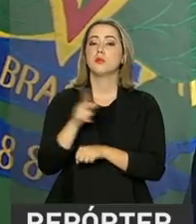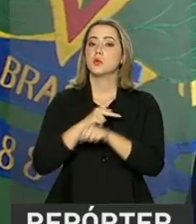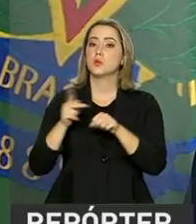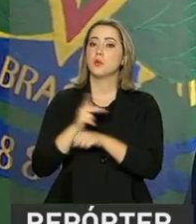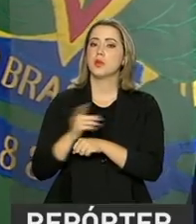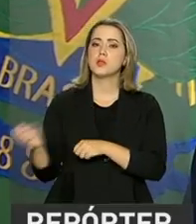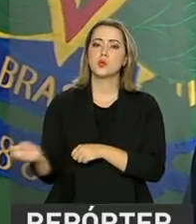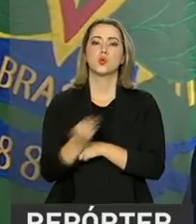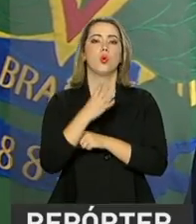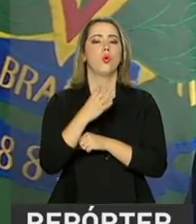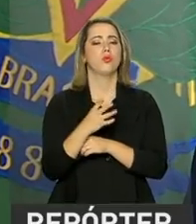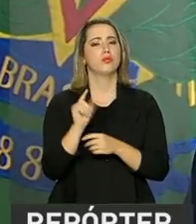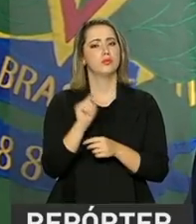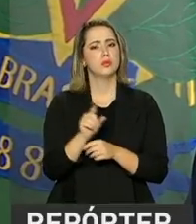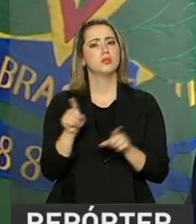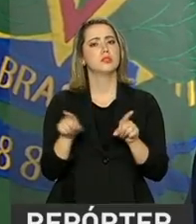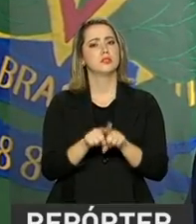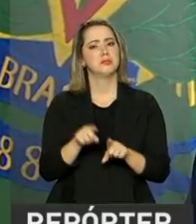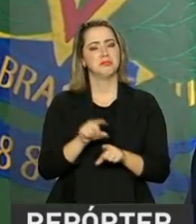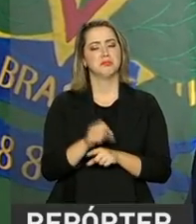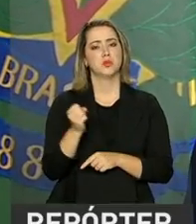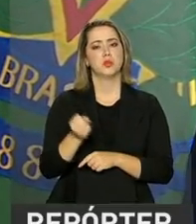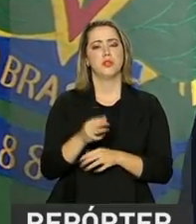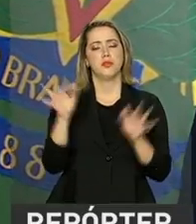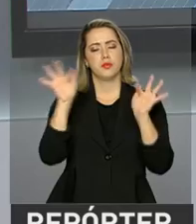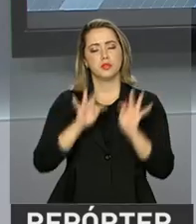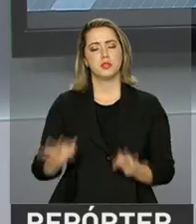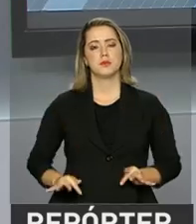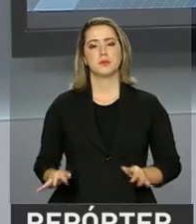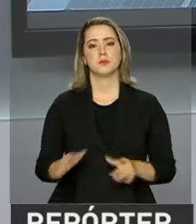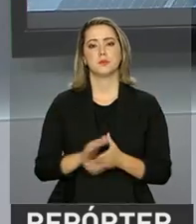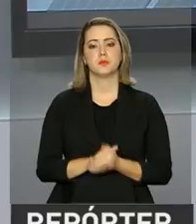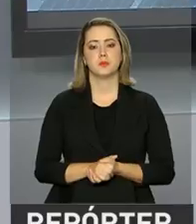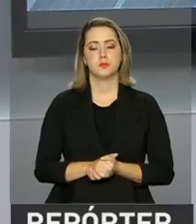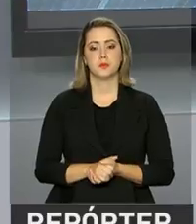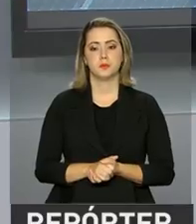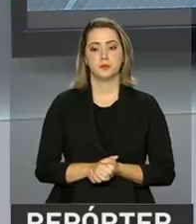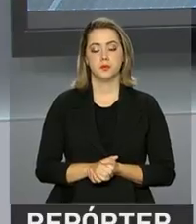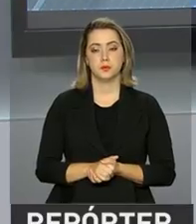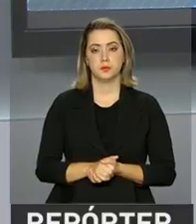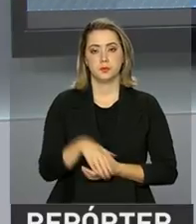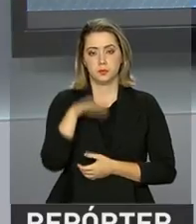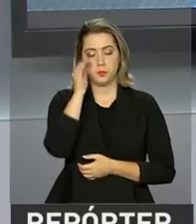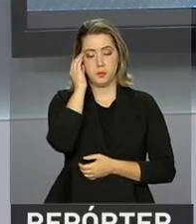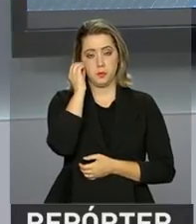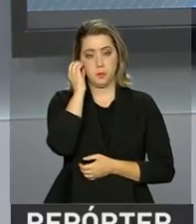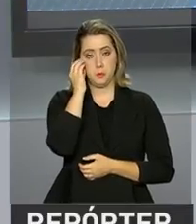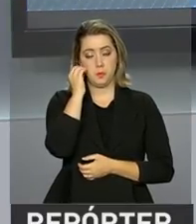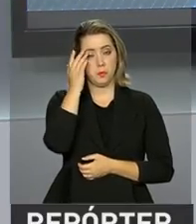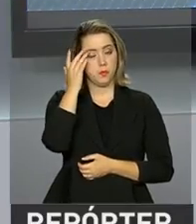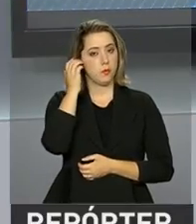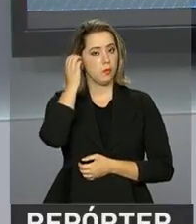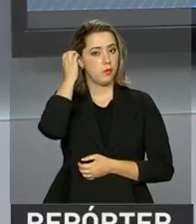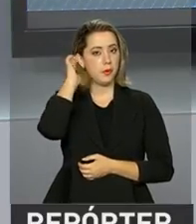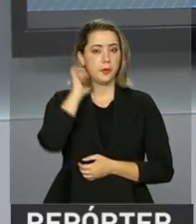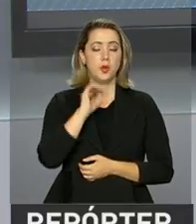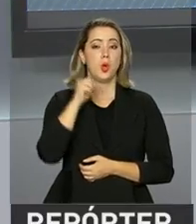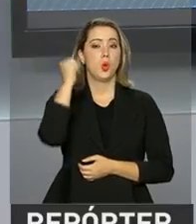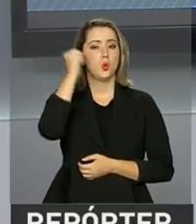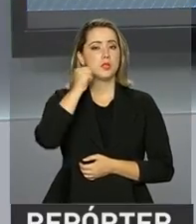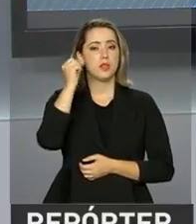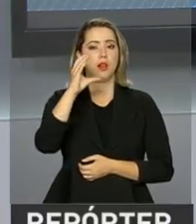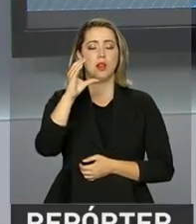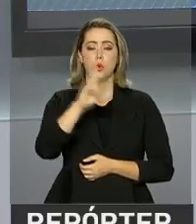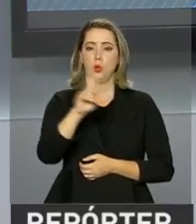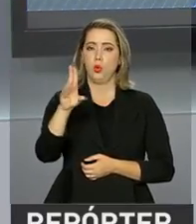reestruturado e muito mais o senador cássio cunha lima representou o senado